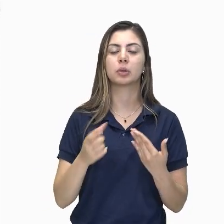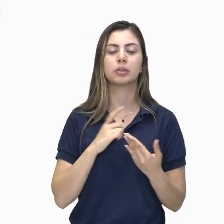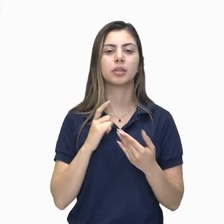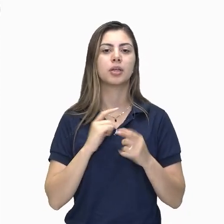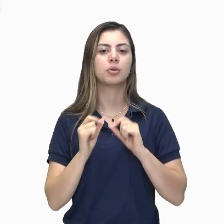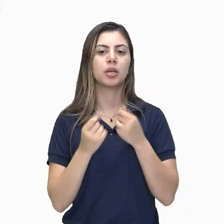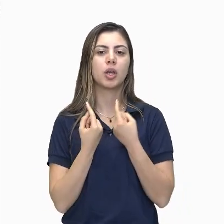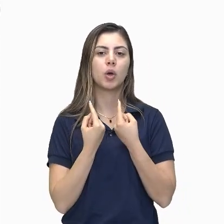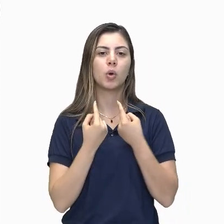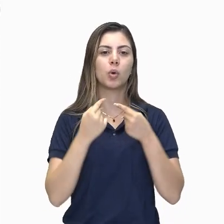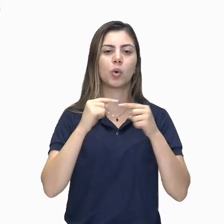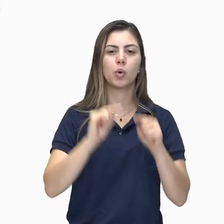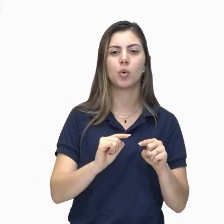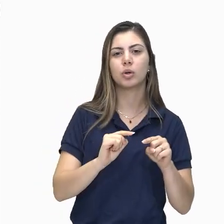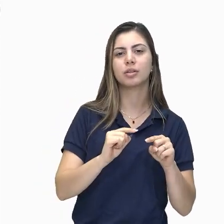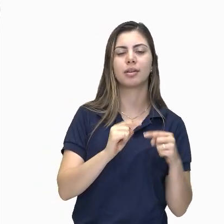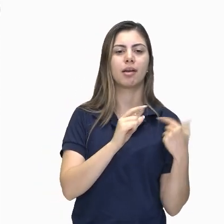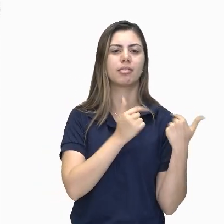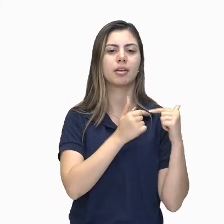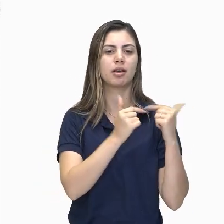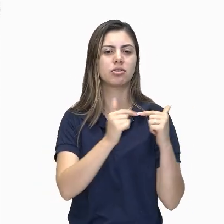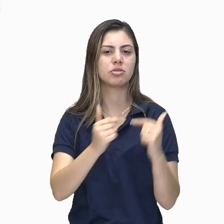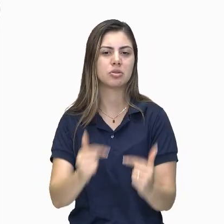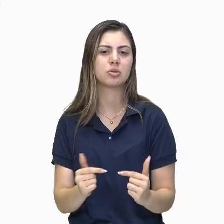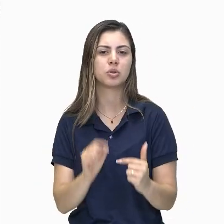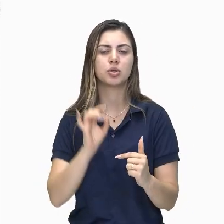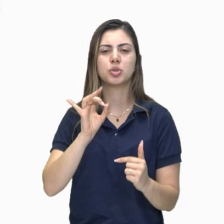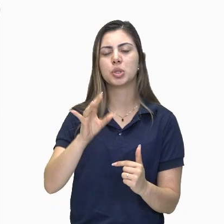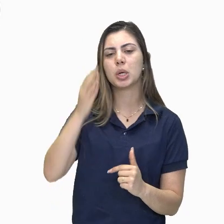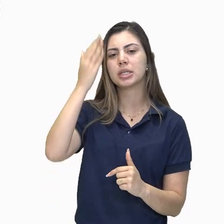contra a mãe dos Gracos. Só me interessa o que